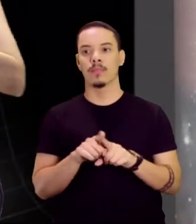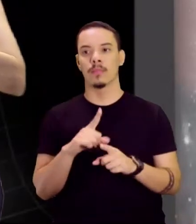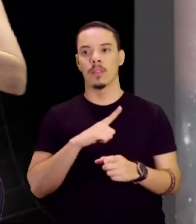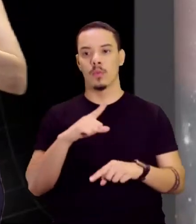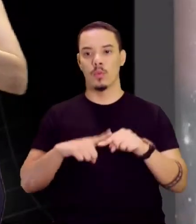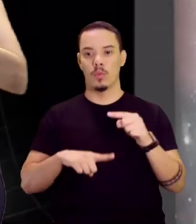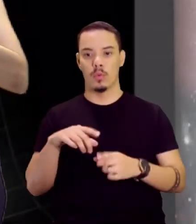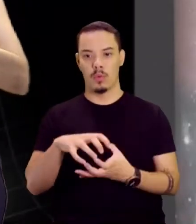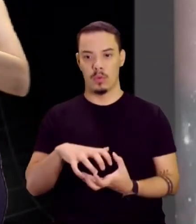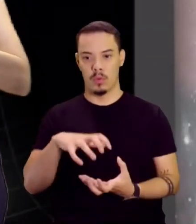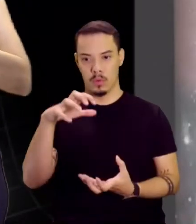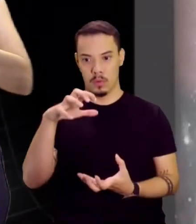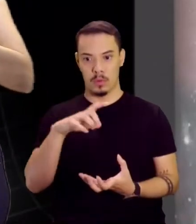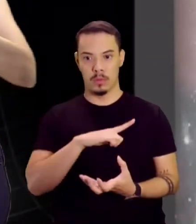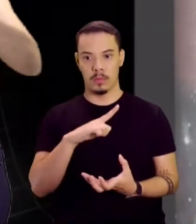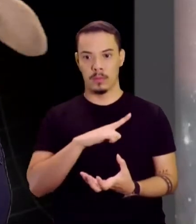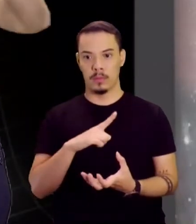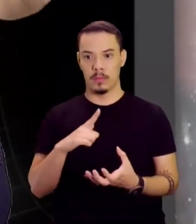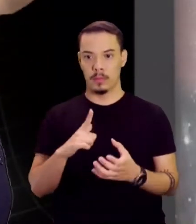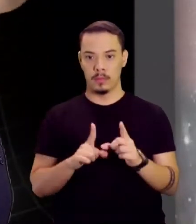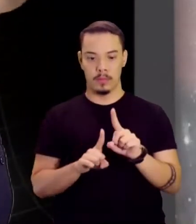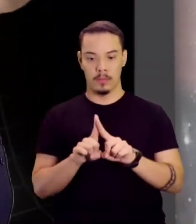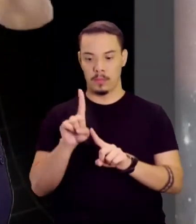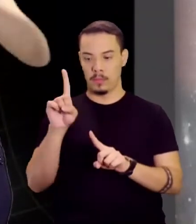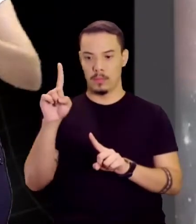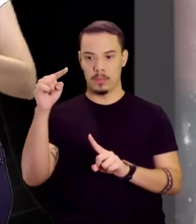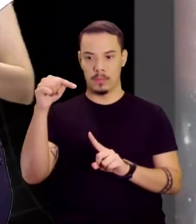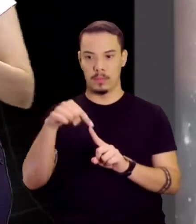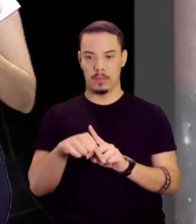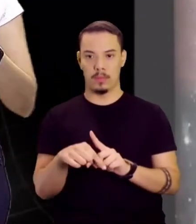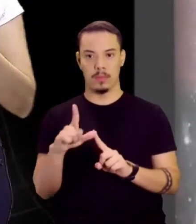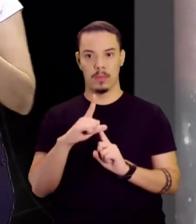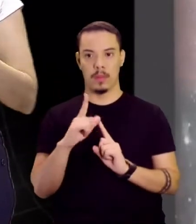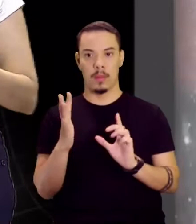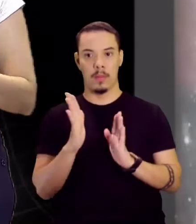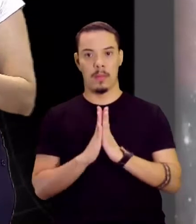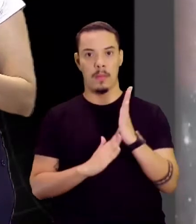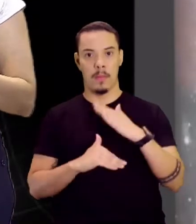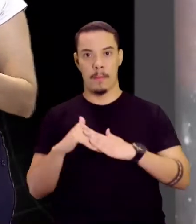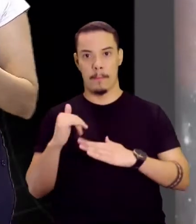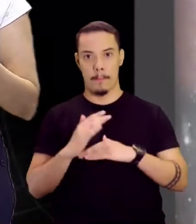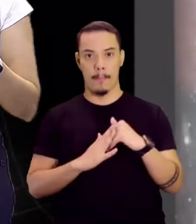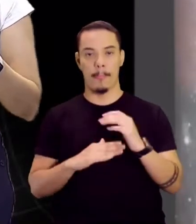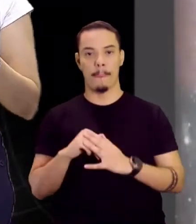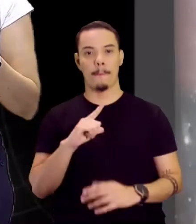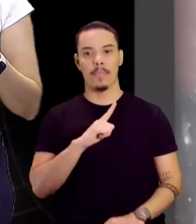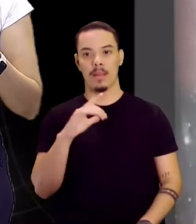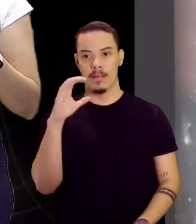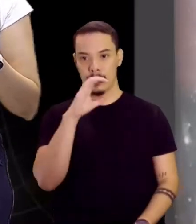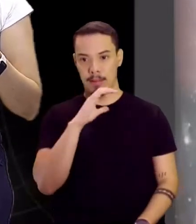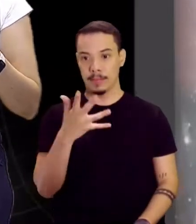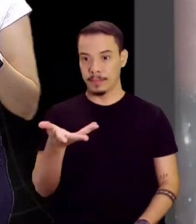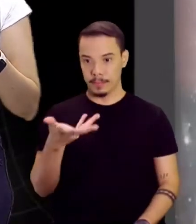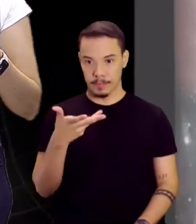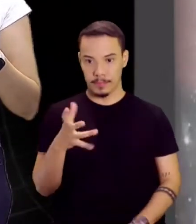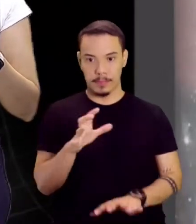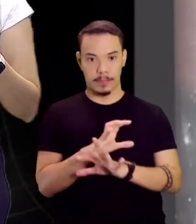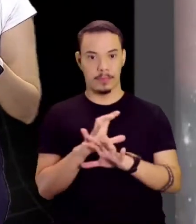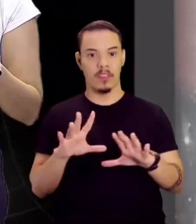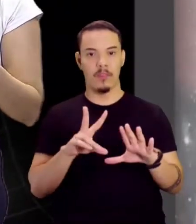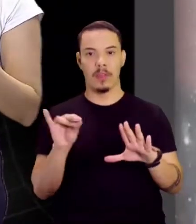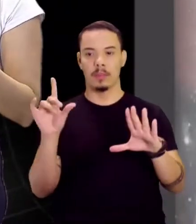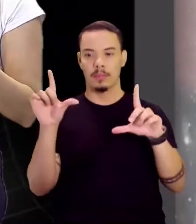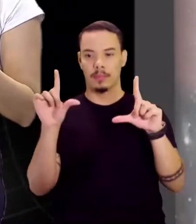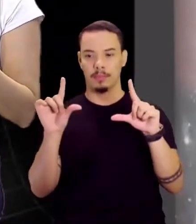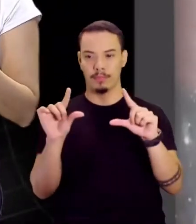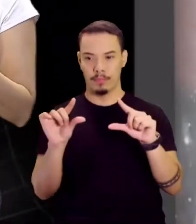corpo, sai um lançamento vertical para cima aqui, ó, ele já sai da minha mão com uma certa velocidade, essa velocidade vai diminuindo, ou